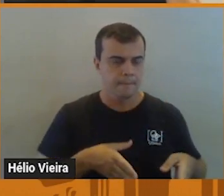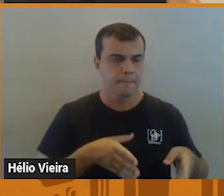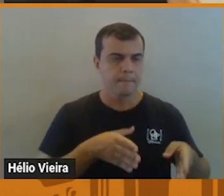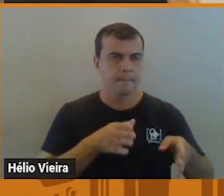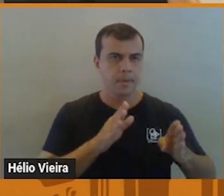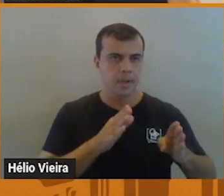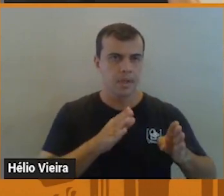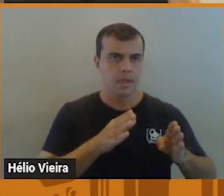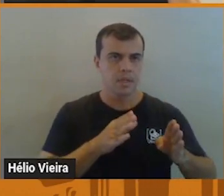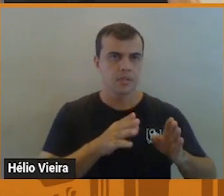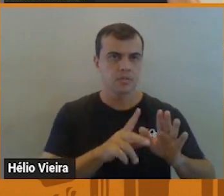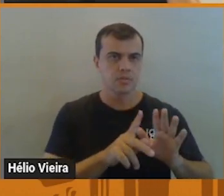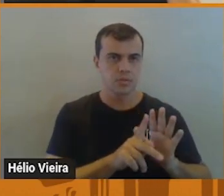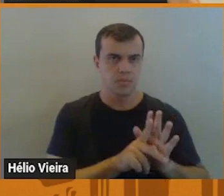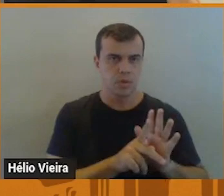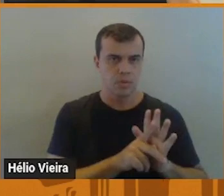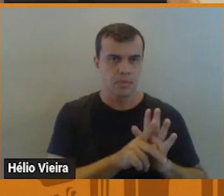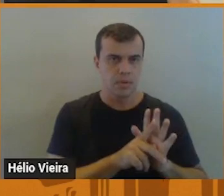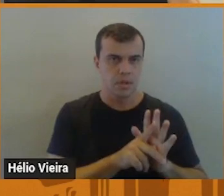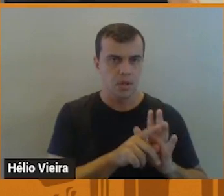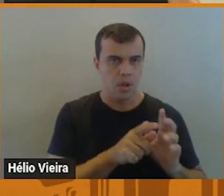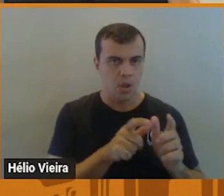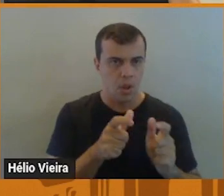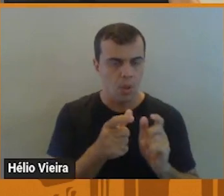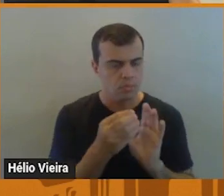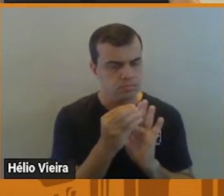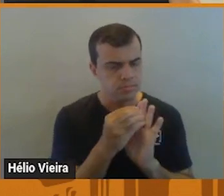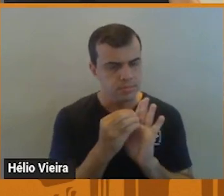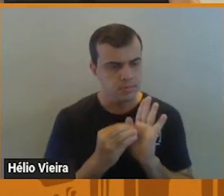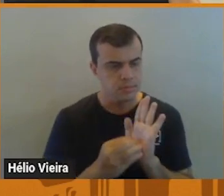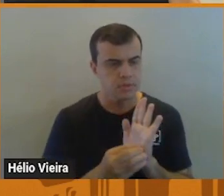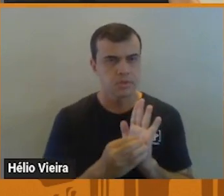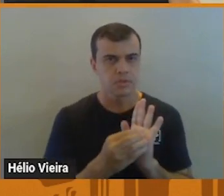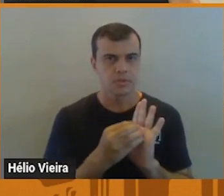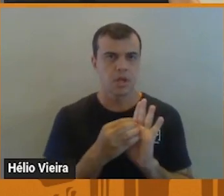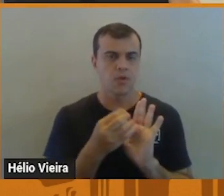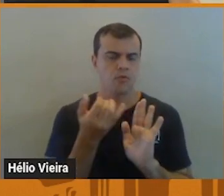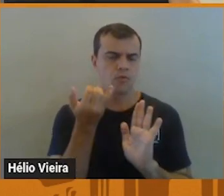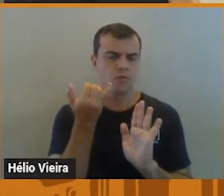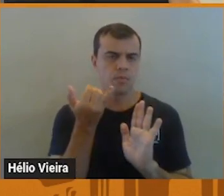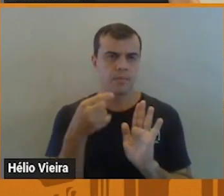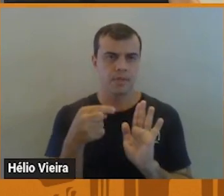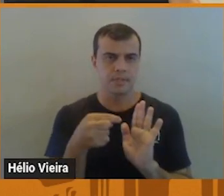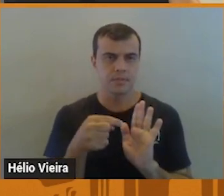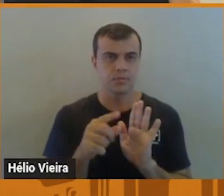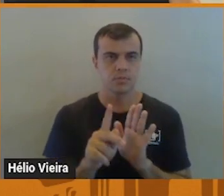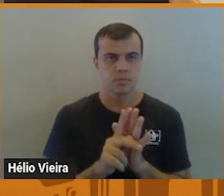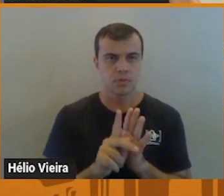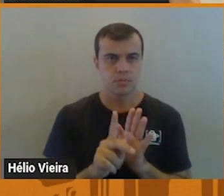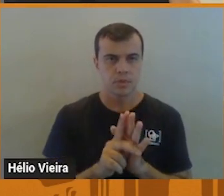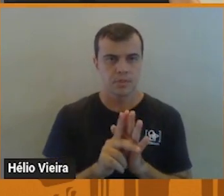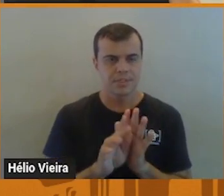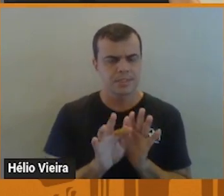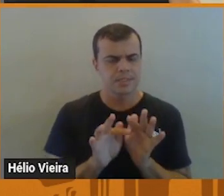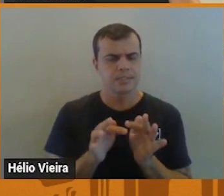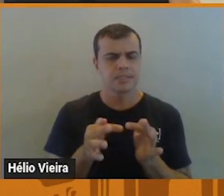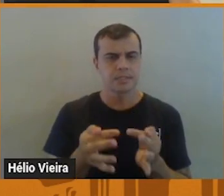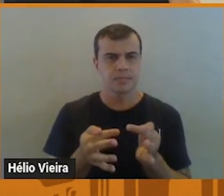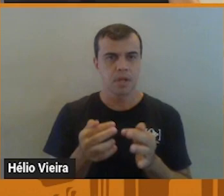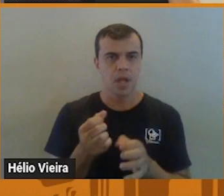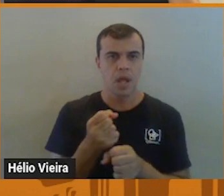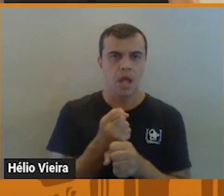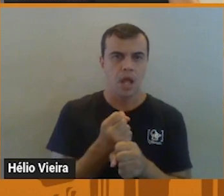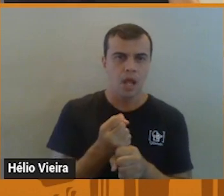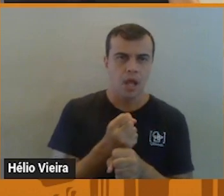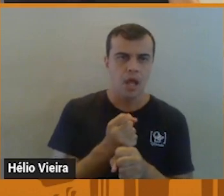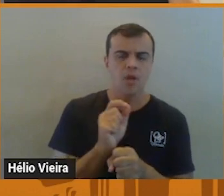faz esse fichamento, né? De dados simples, né? Ano de construção,